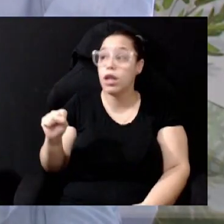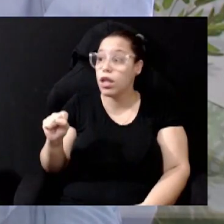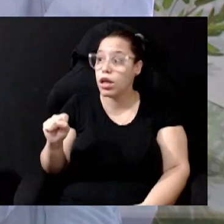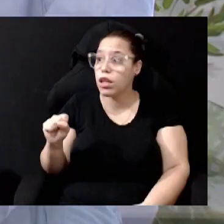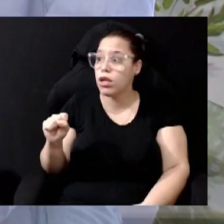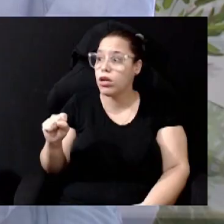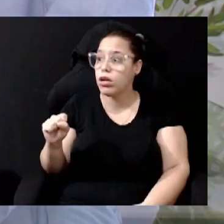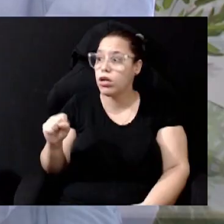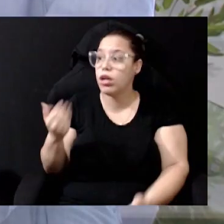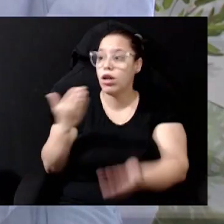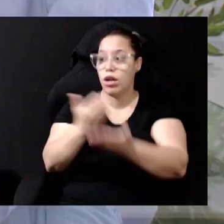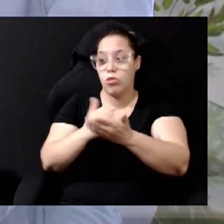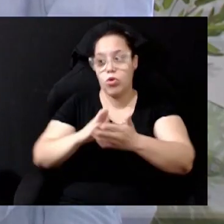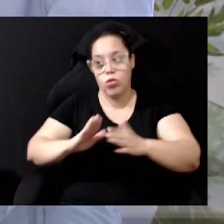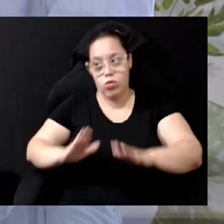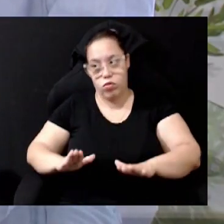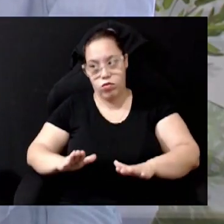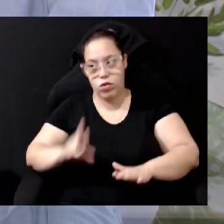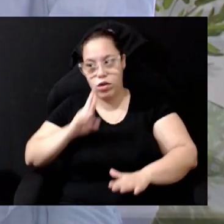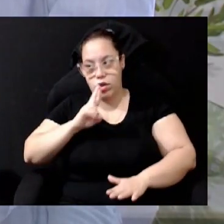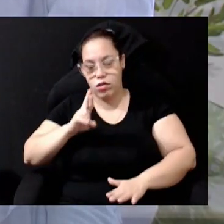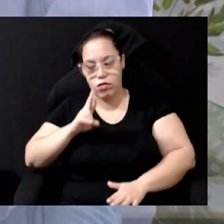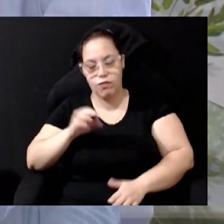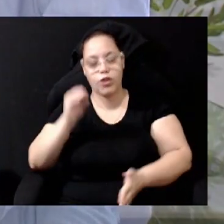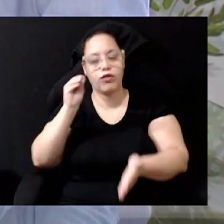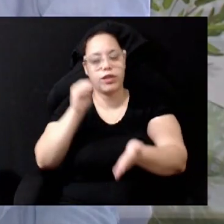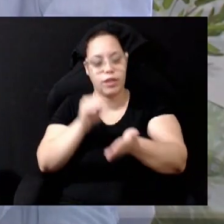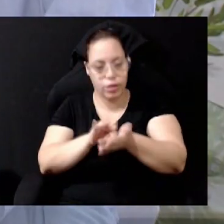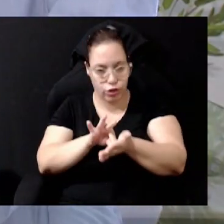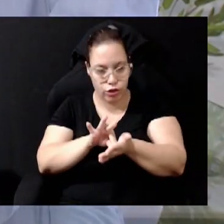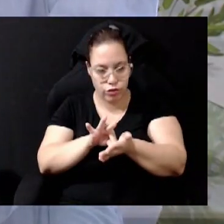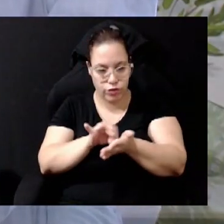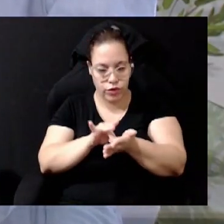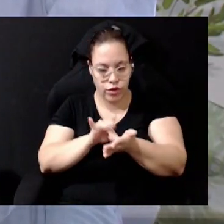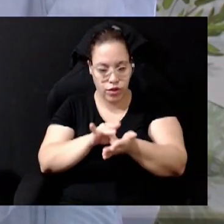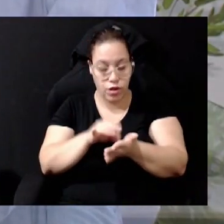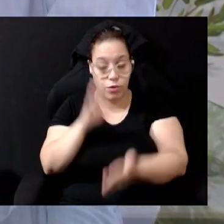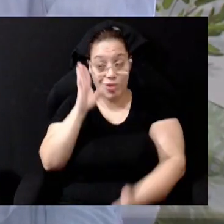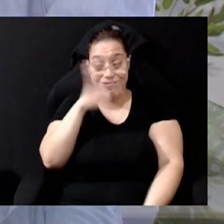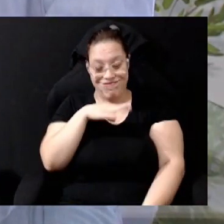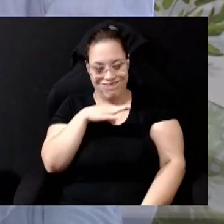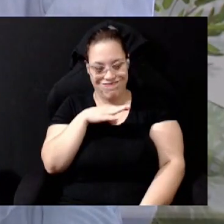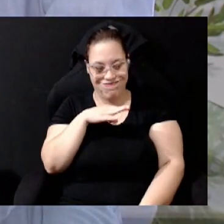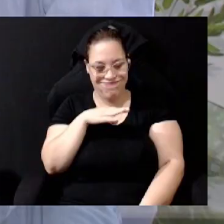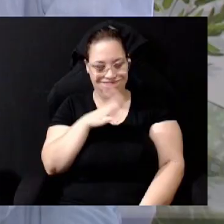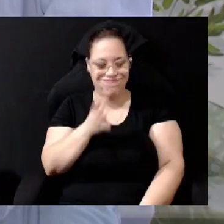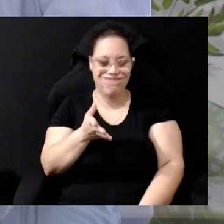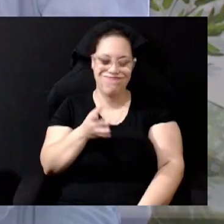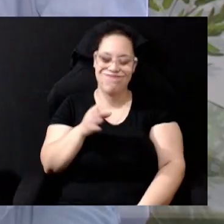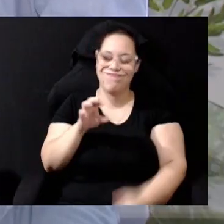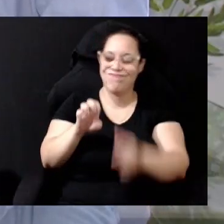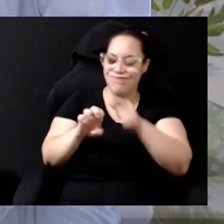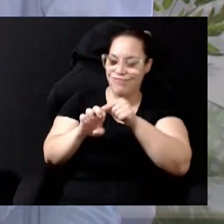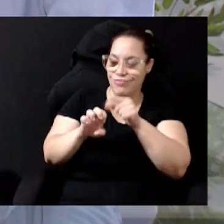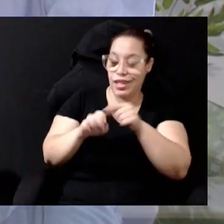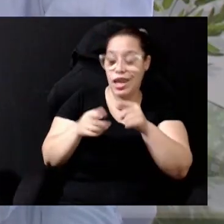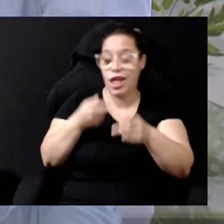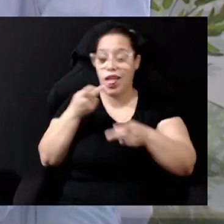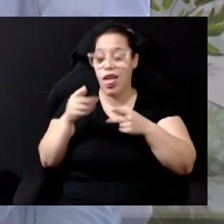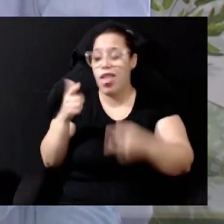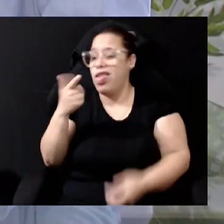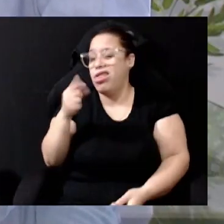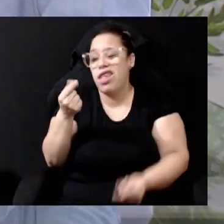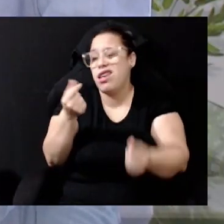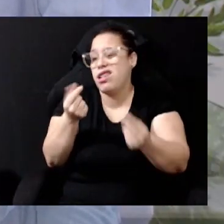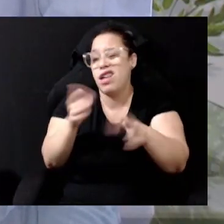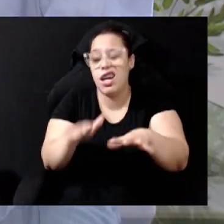problema. Agora, se realmente existe uma má fé do empregador, se o empregador alega que não tem dinheiro, não vai pagar,